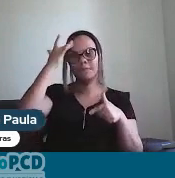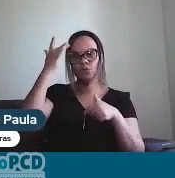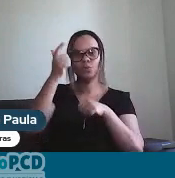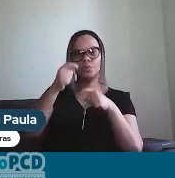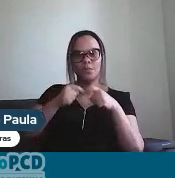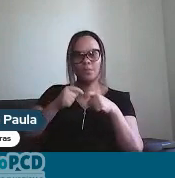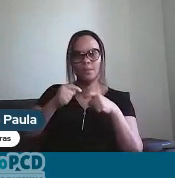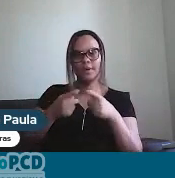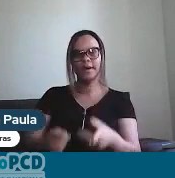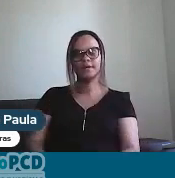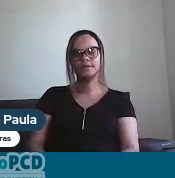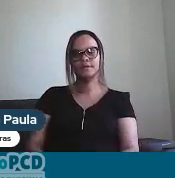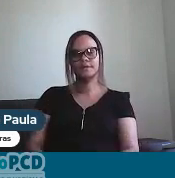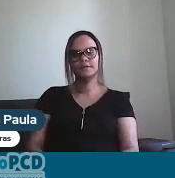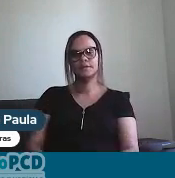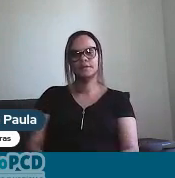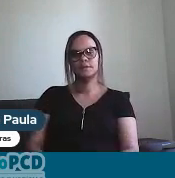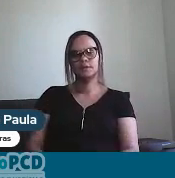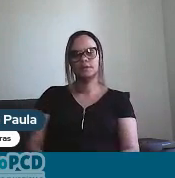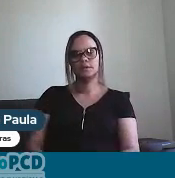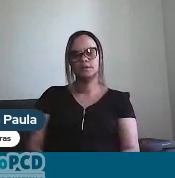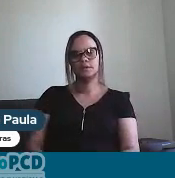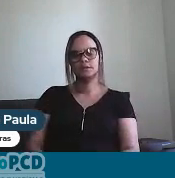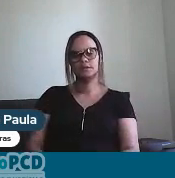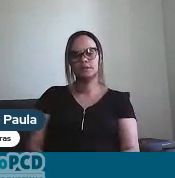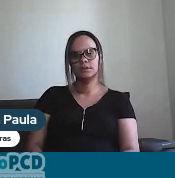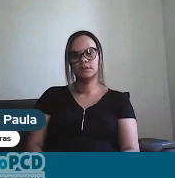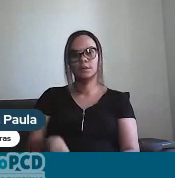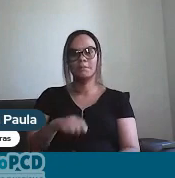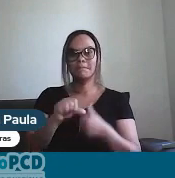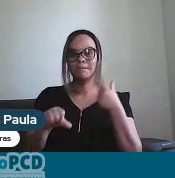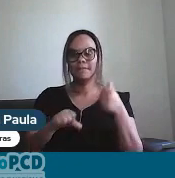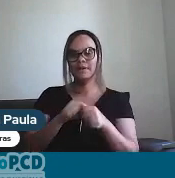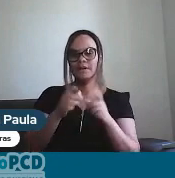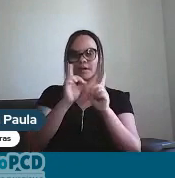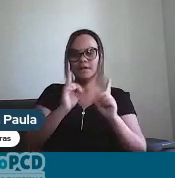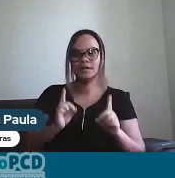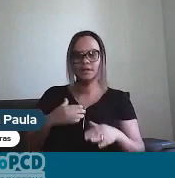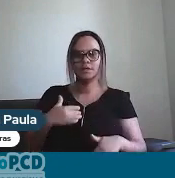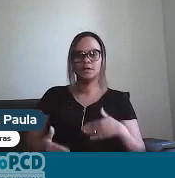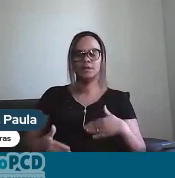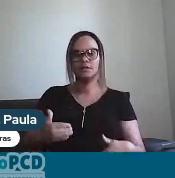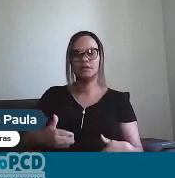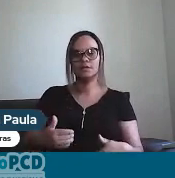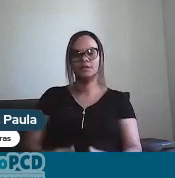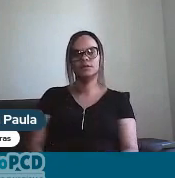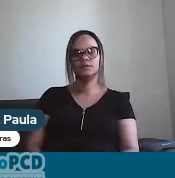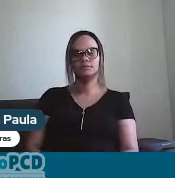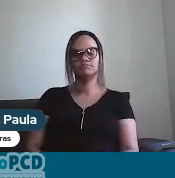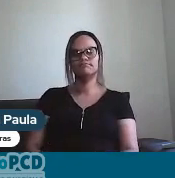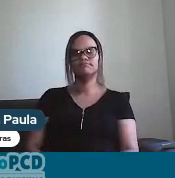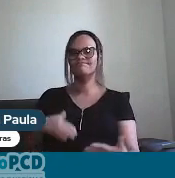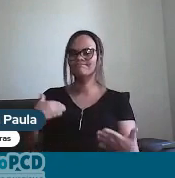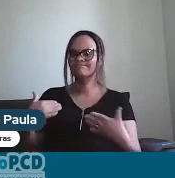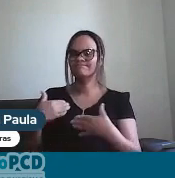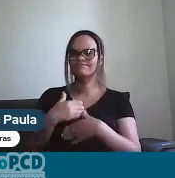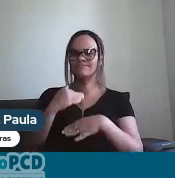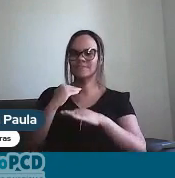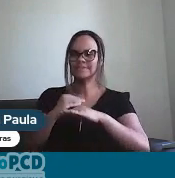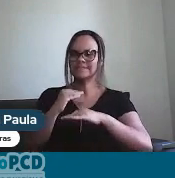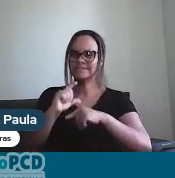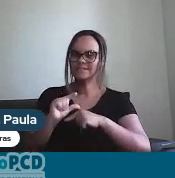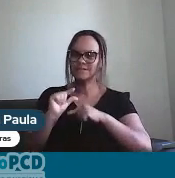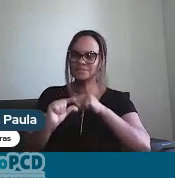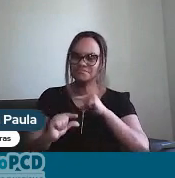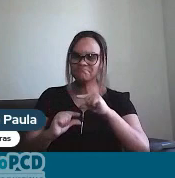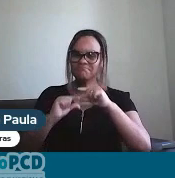uma preocupação. Então, assim, para virar essa chavinha e entender que deficiência não é só o corpo da pessoa, isso leva um processo ali